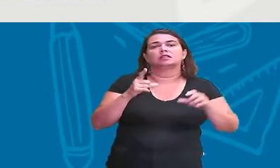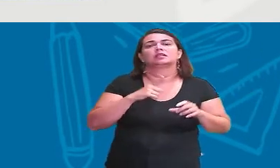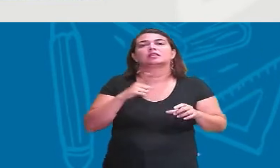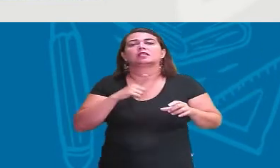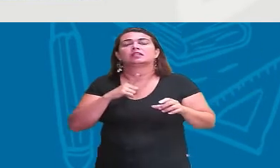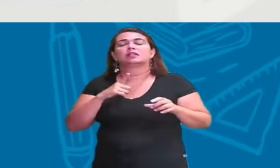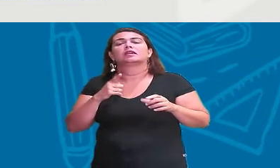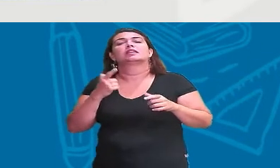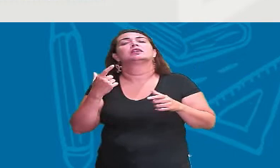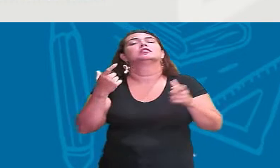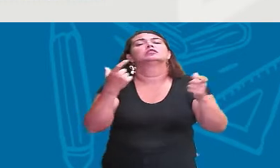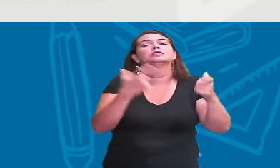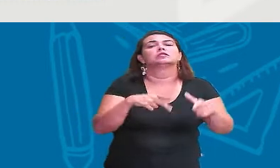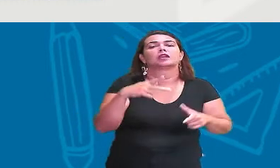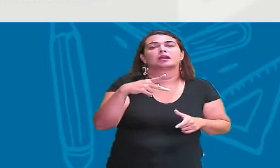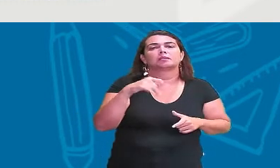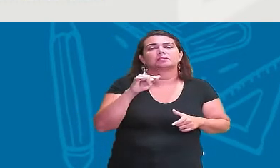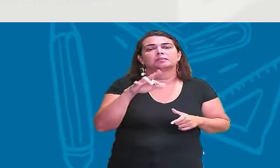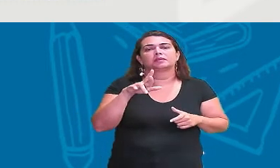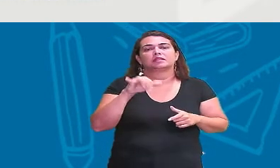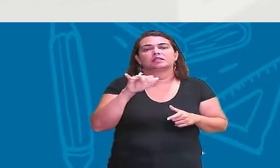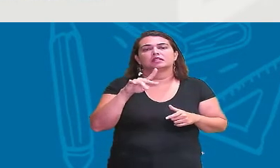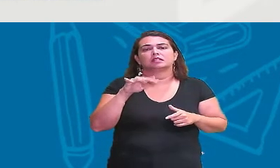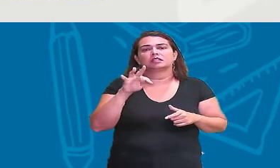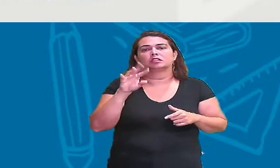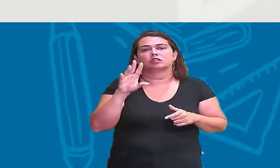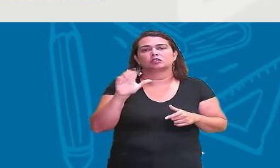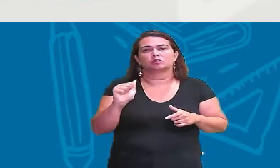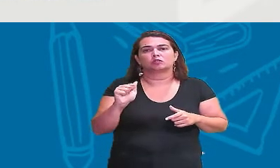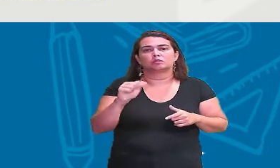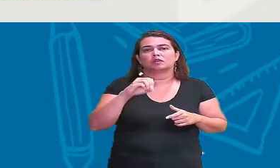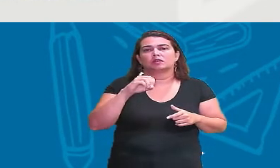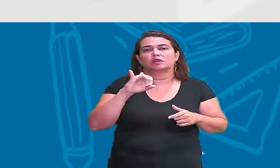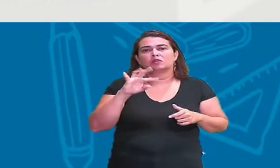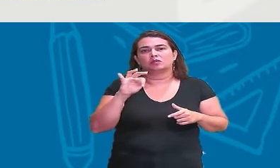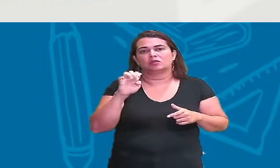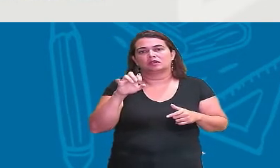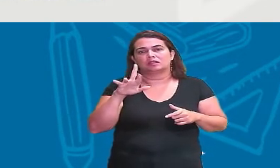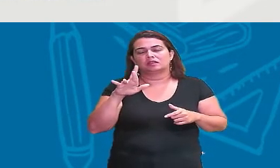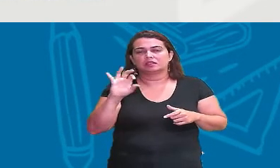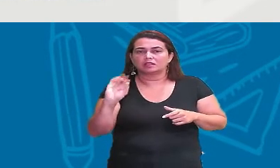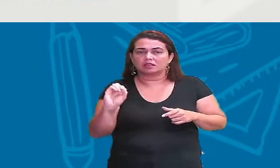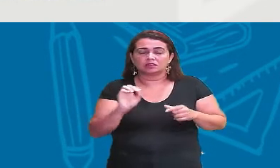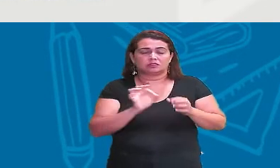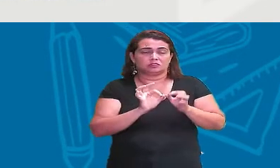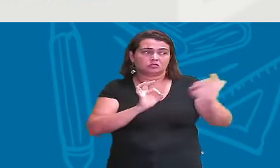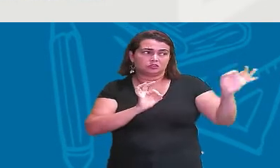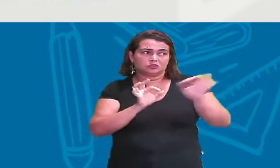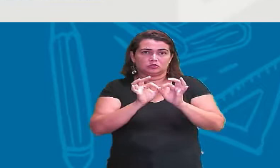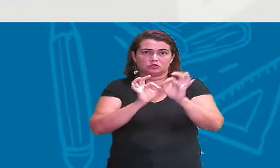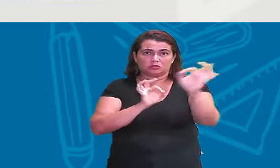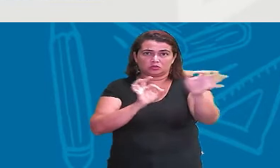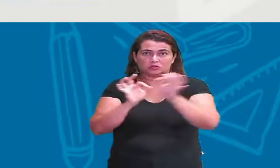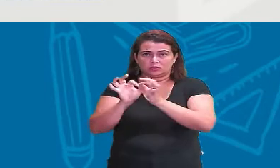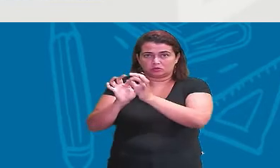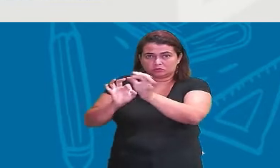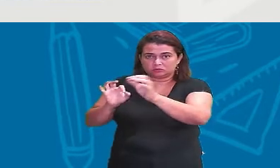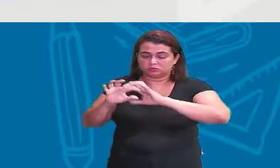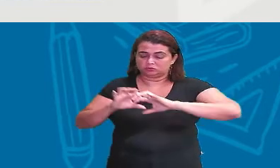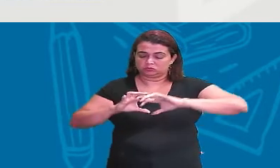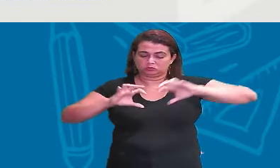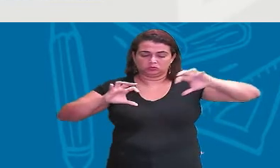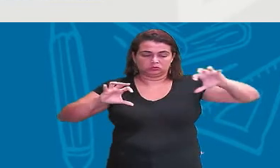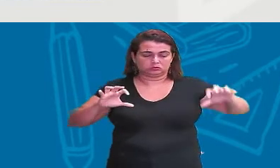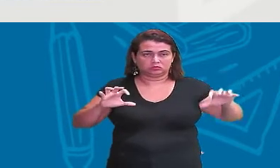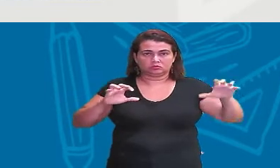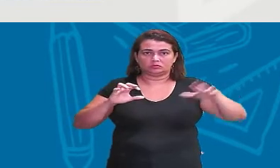Pirituba, por exemplo, como o Oiteiro, entendeu? Essas regiões mais afastadas